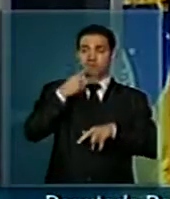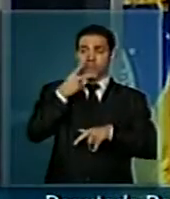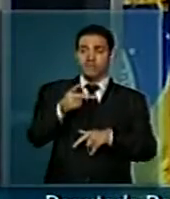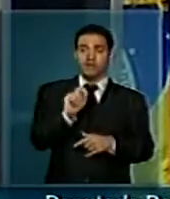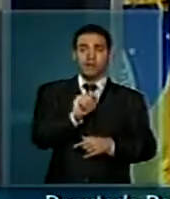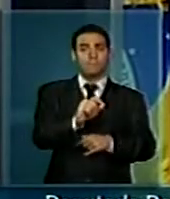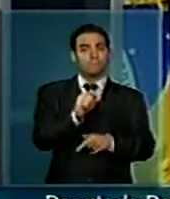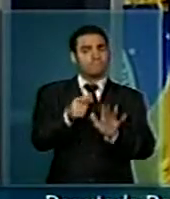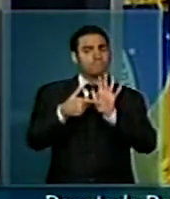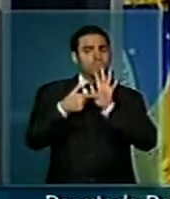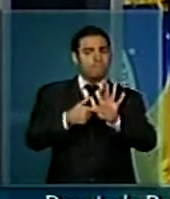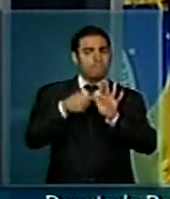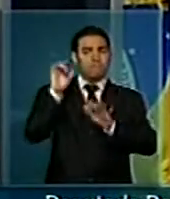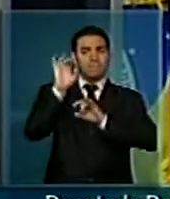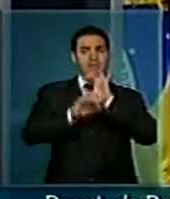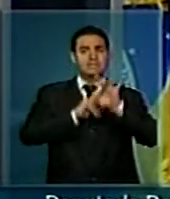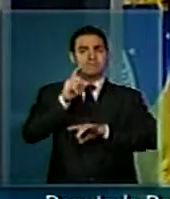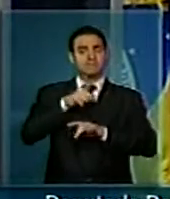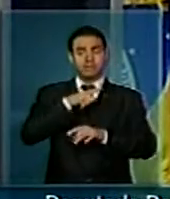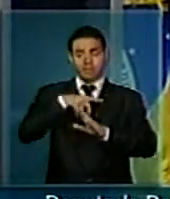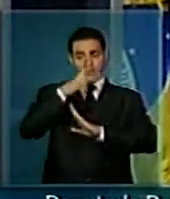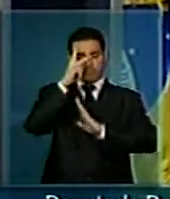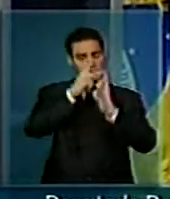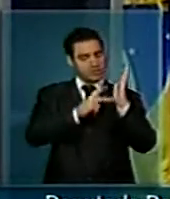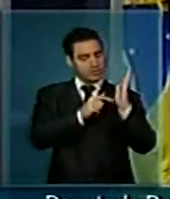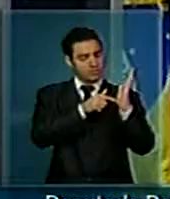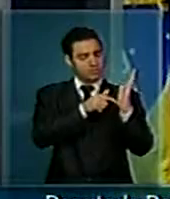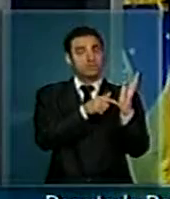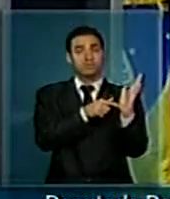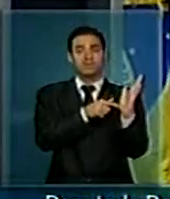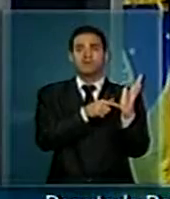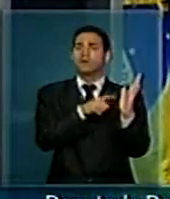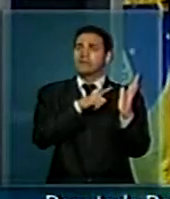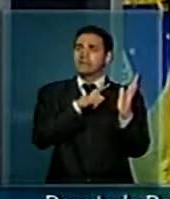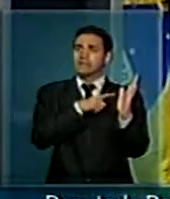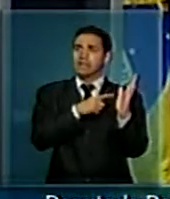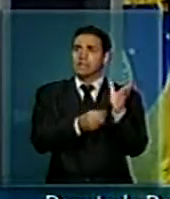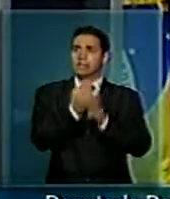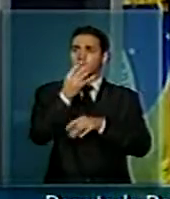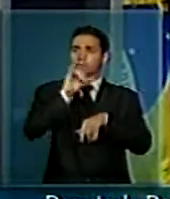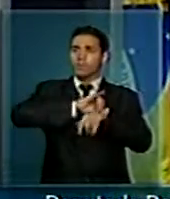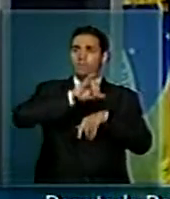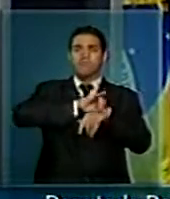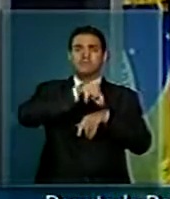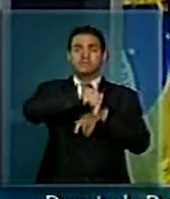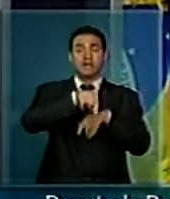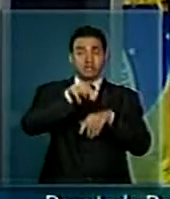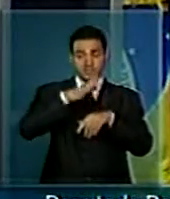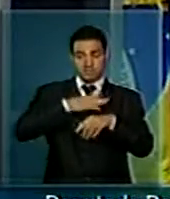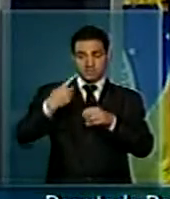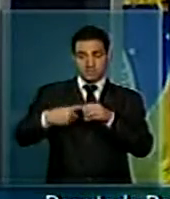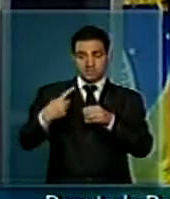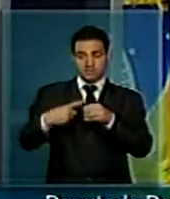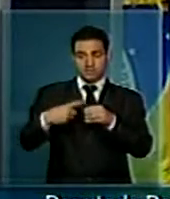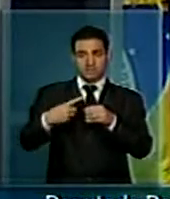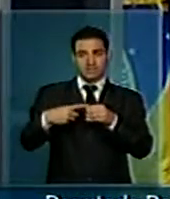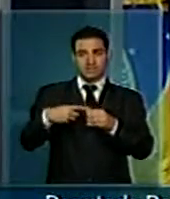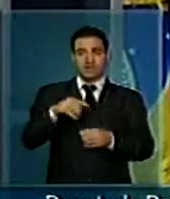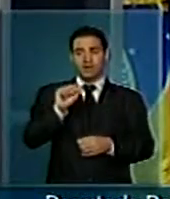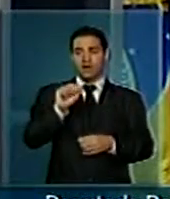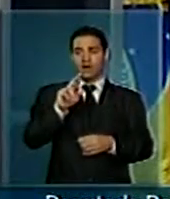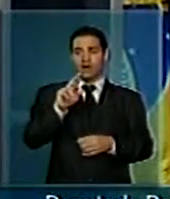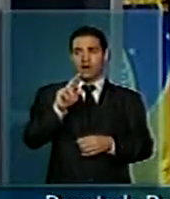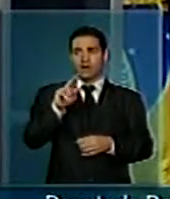destaque especial a um dos projetos cuja sede fica em minha cidade, na linda cidade de